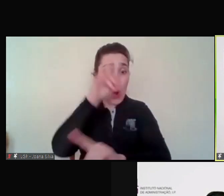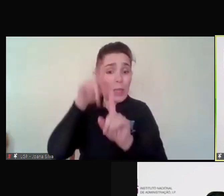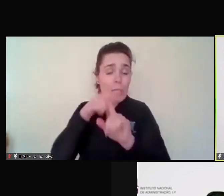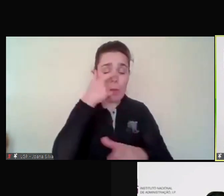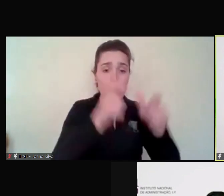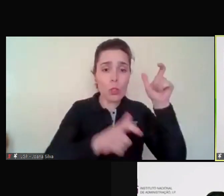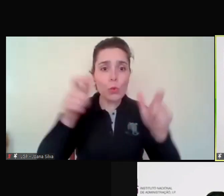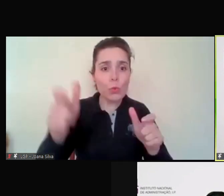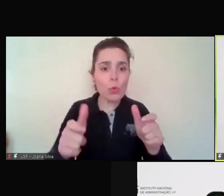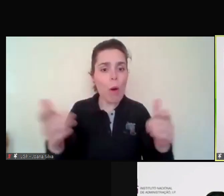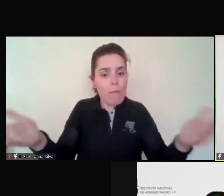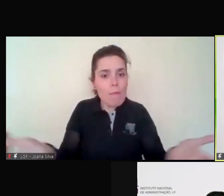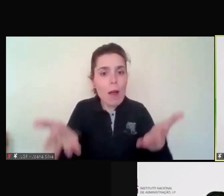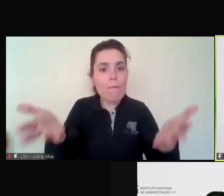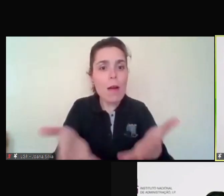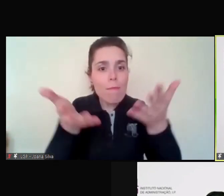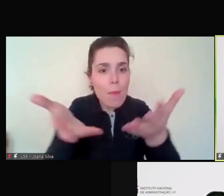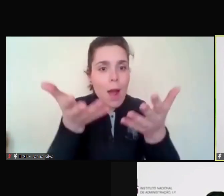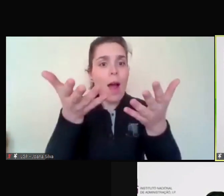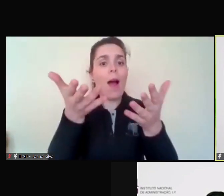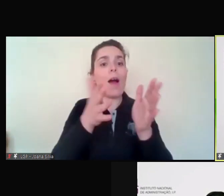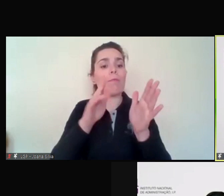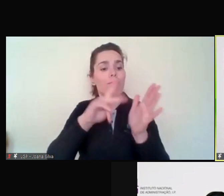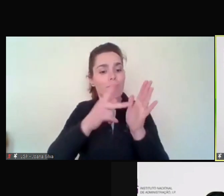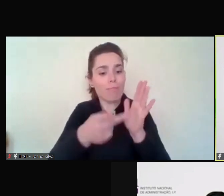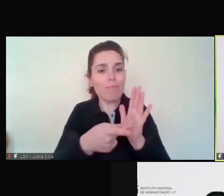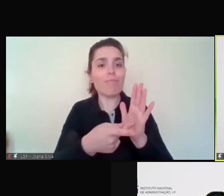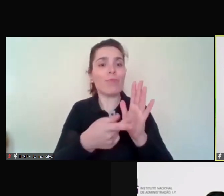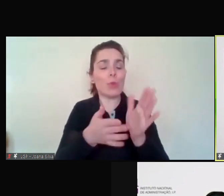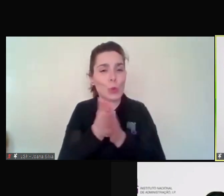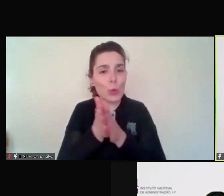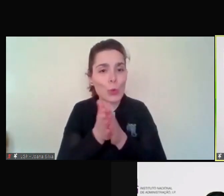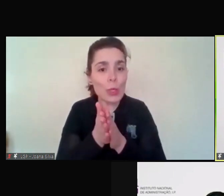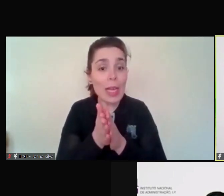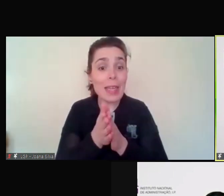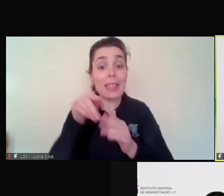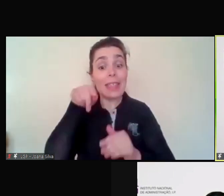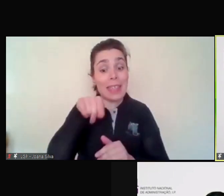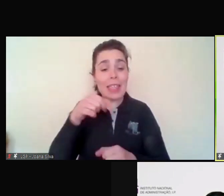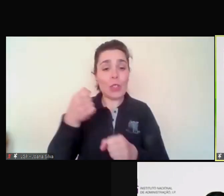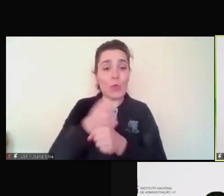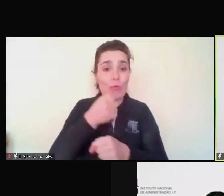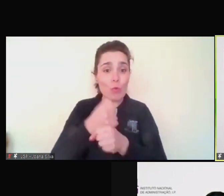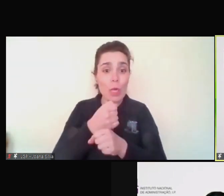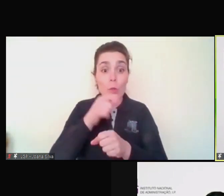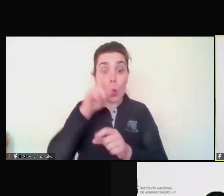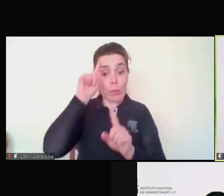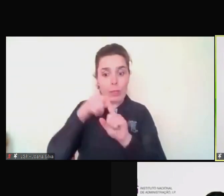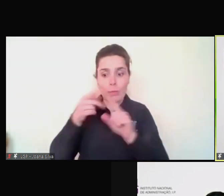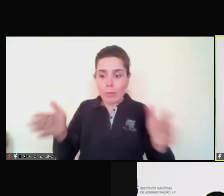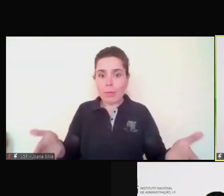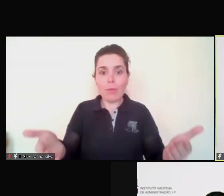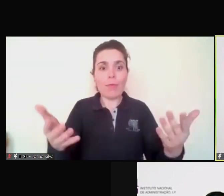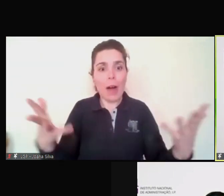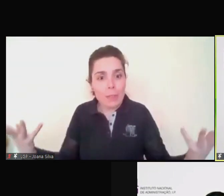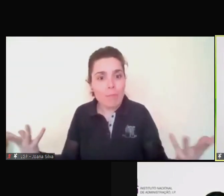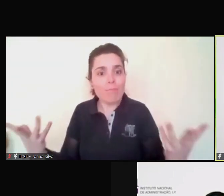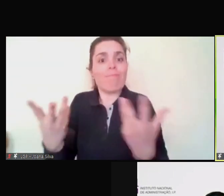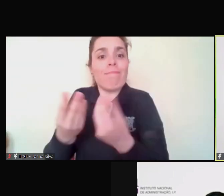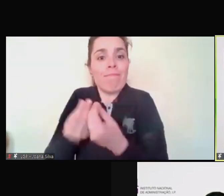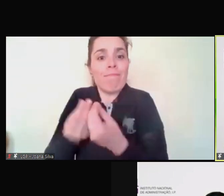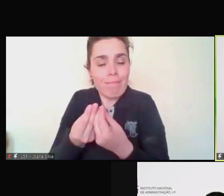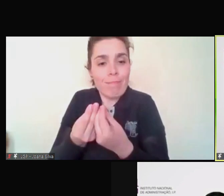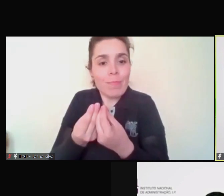conhecimento para a administração, assumimos que este papel central de mobilização acontece necessariamente